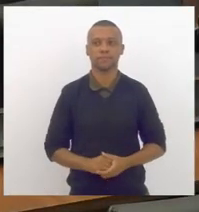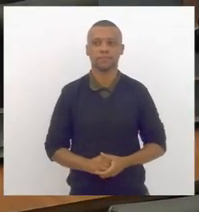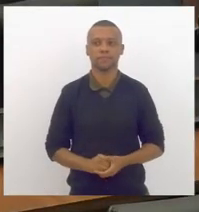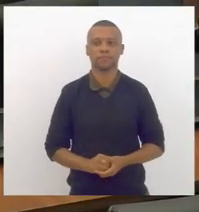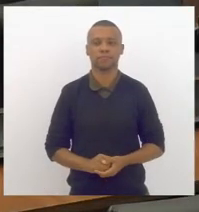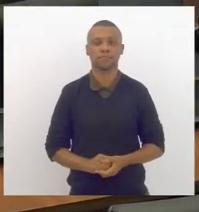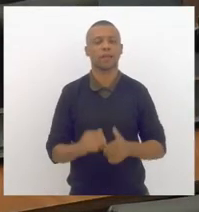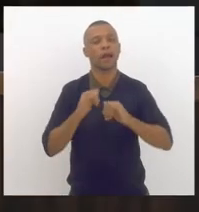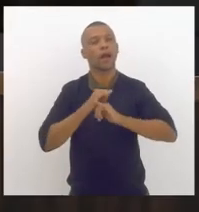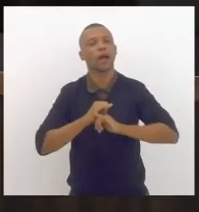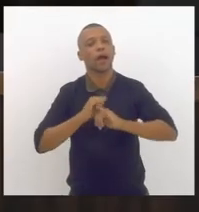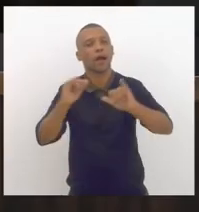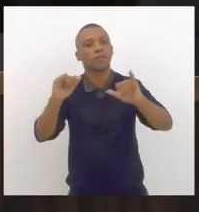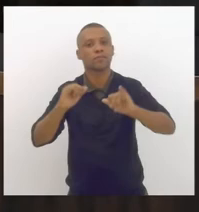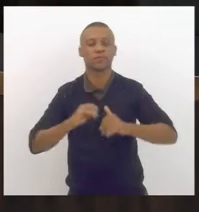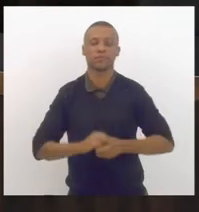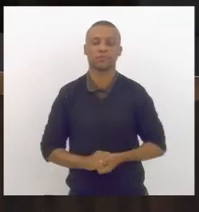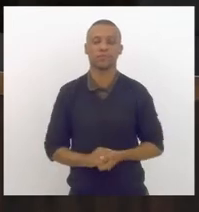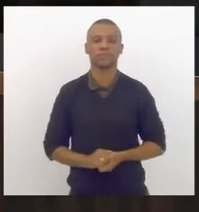Anuncio.